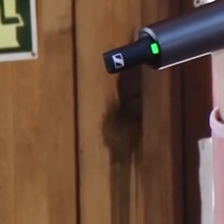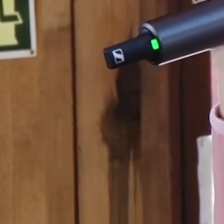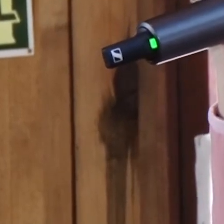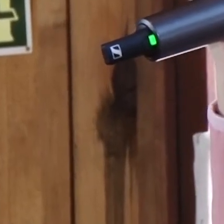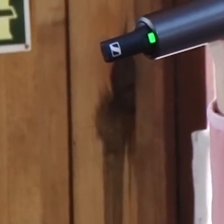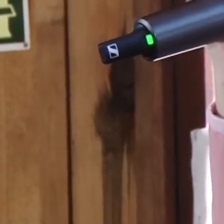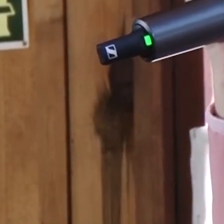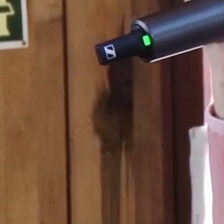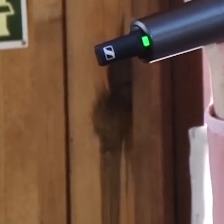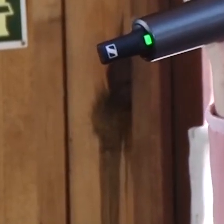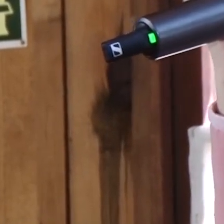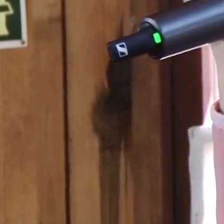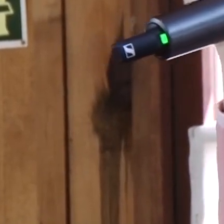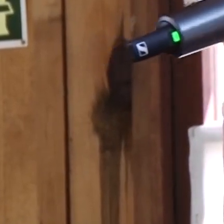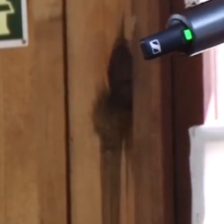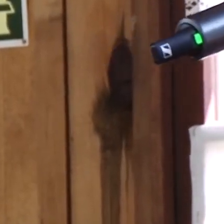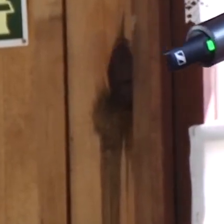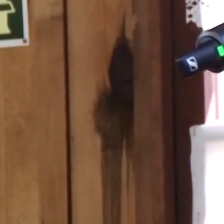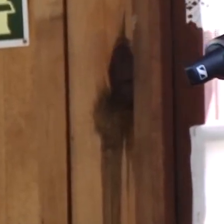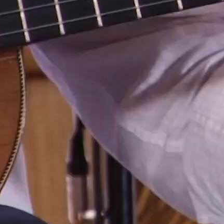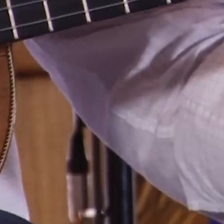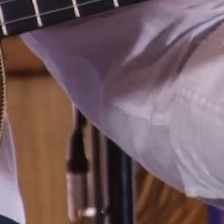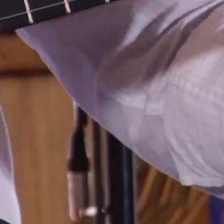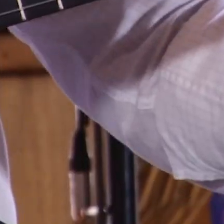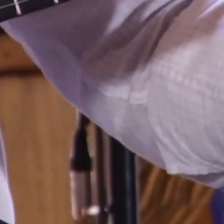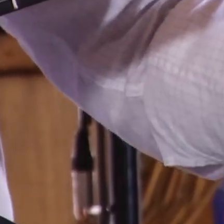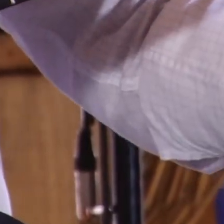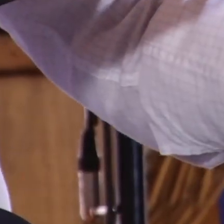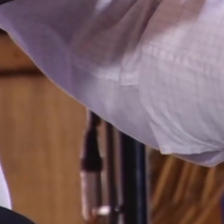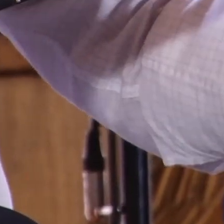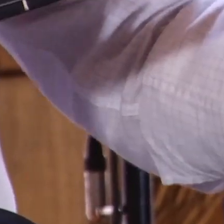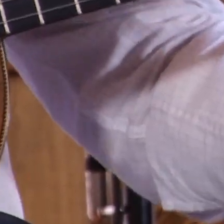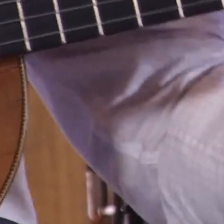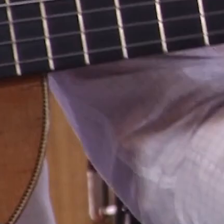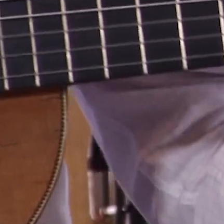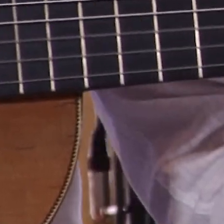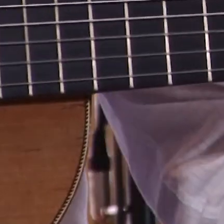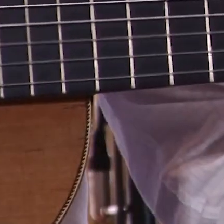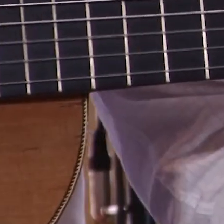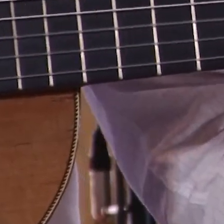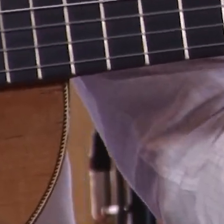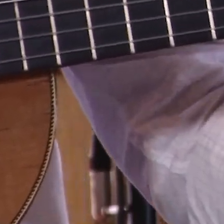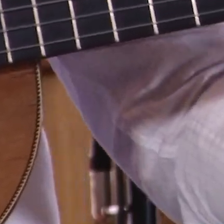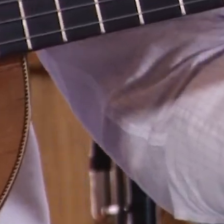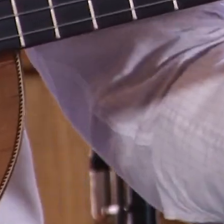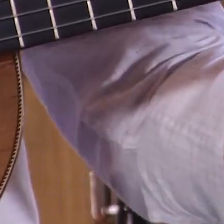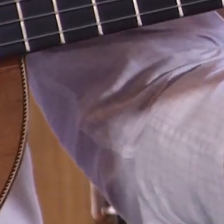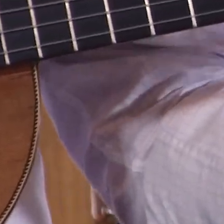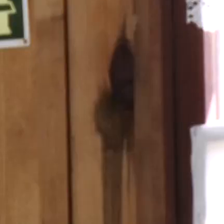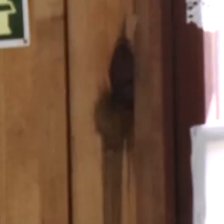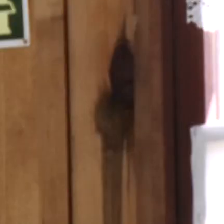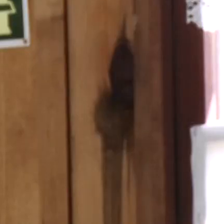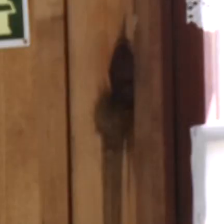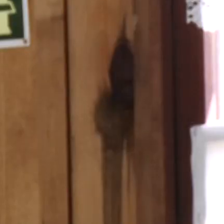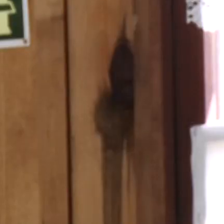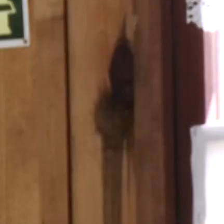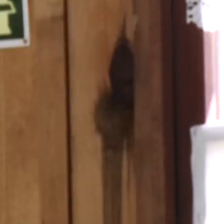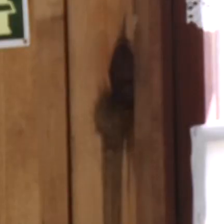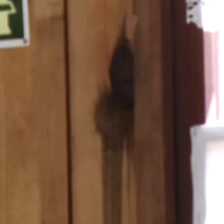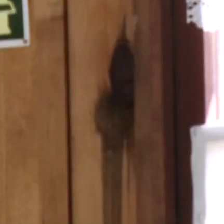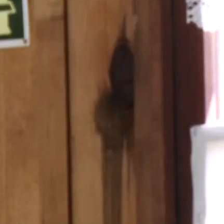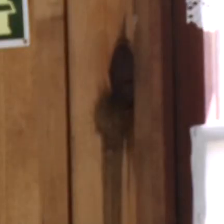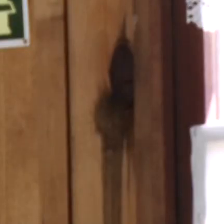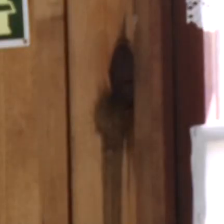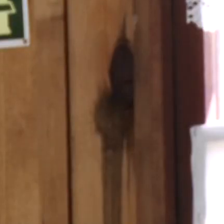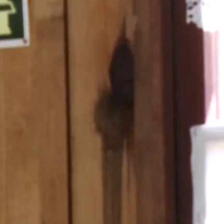as cânticas nativas continuam vivas para os filhos meus, ver os campos